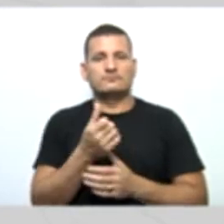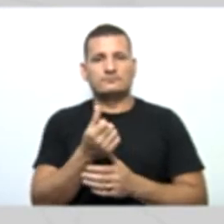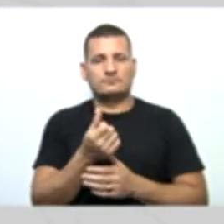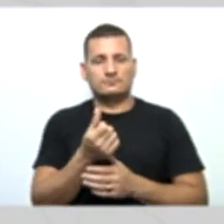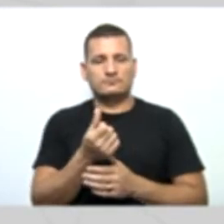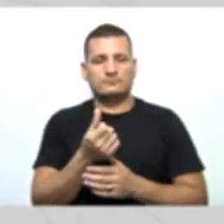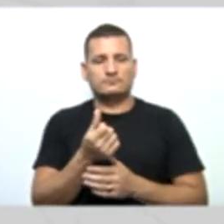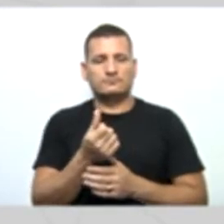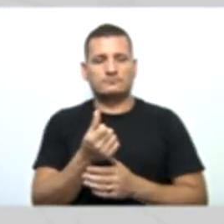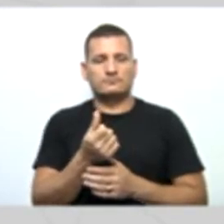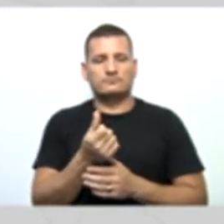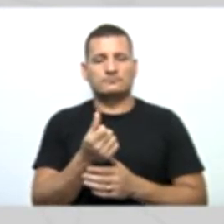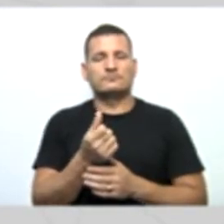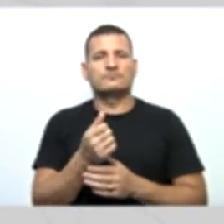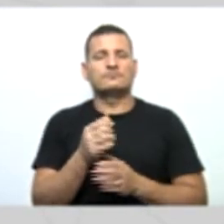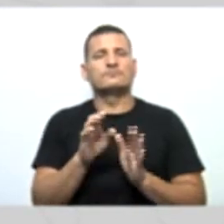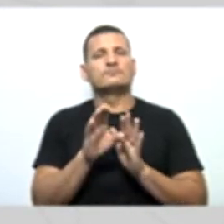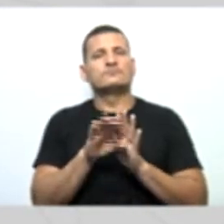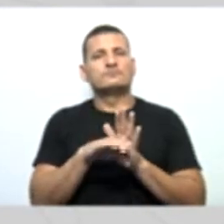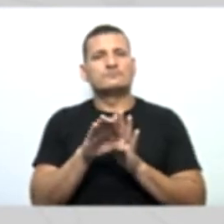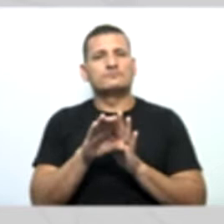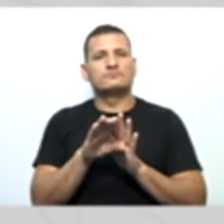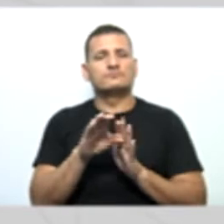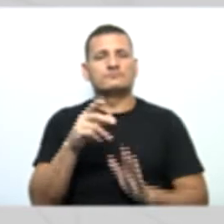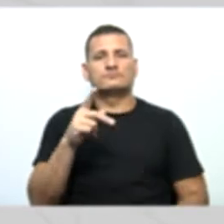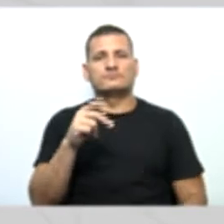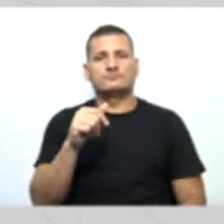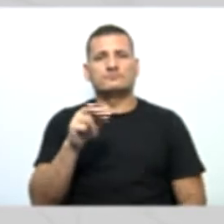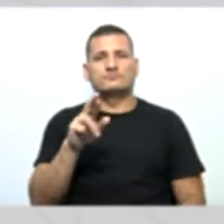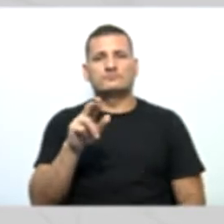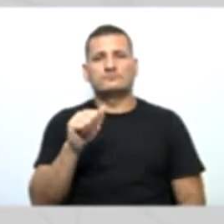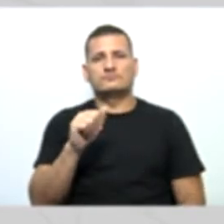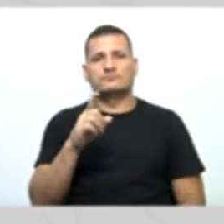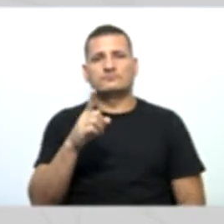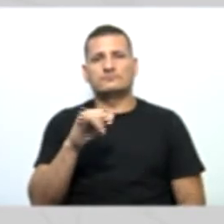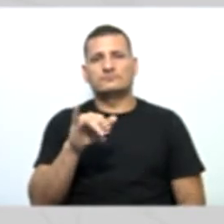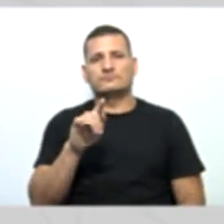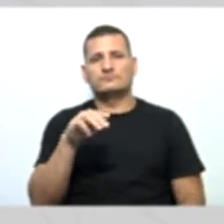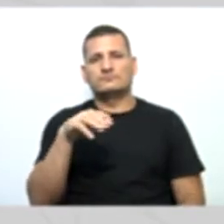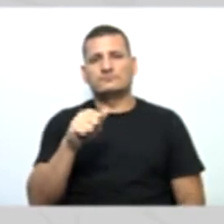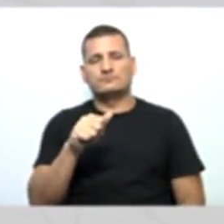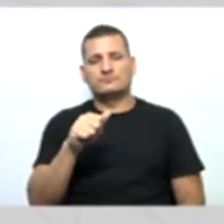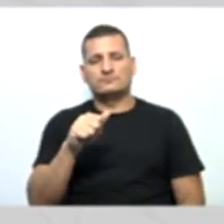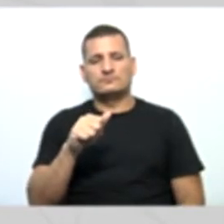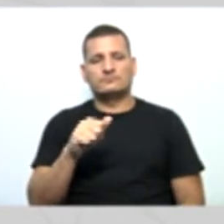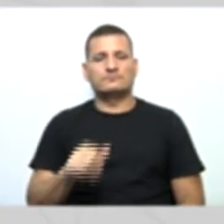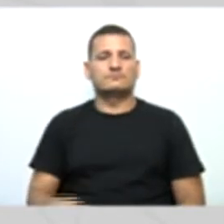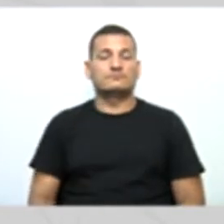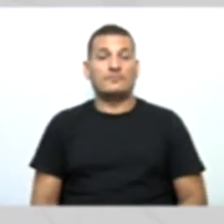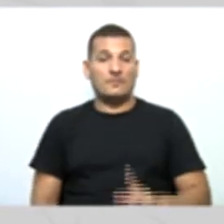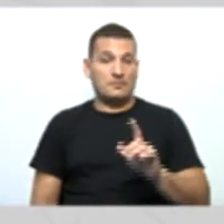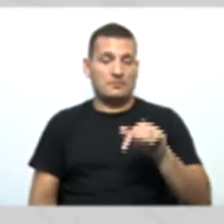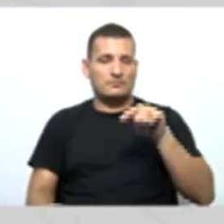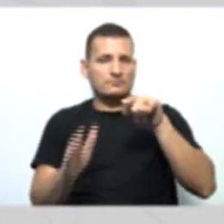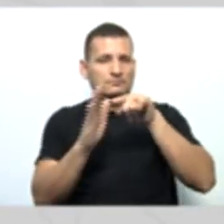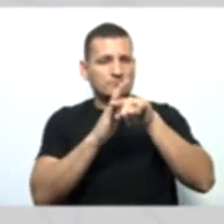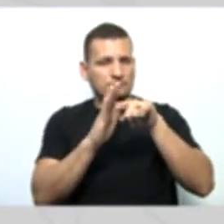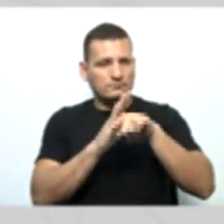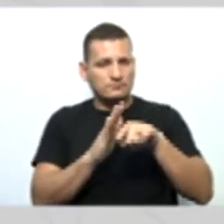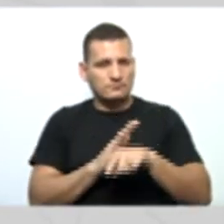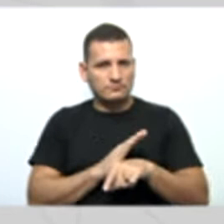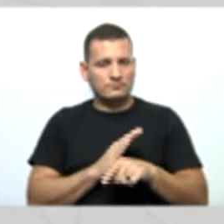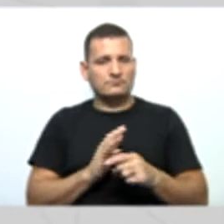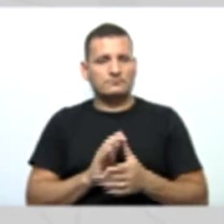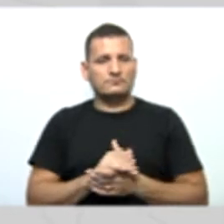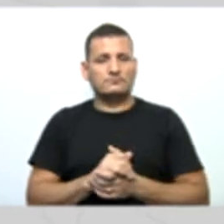6. Qual o conceito de paradigma? Né? Então, são essas aí as perguntas que